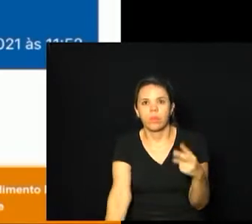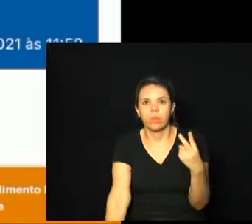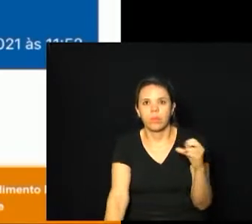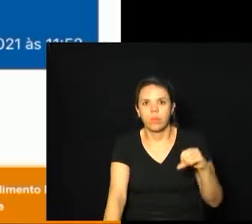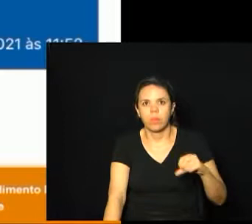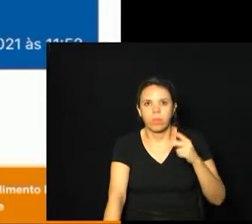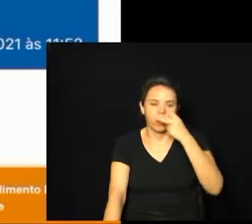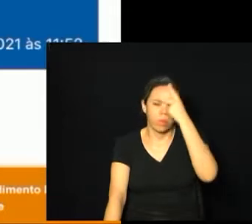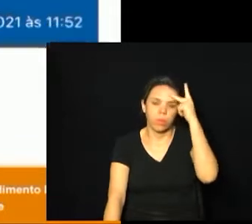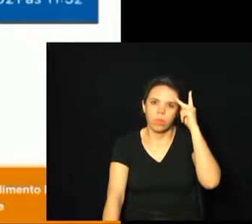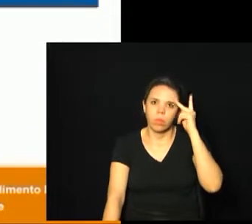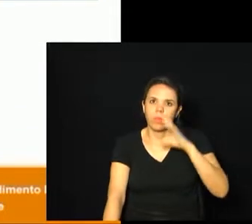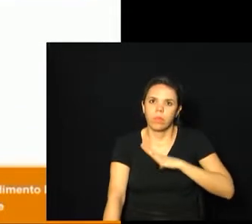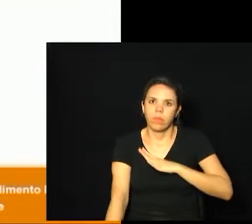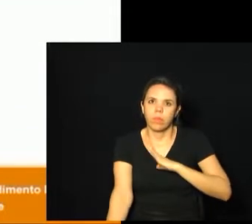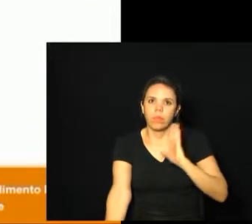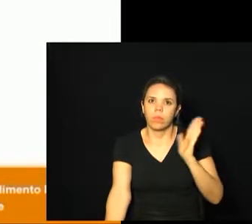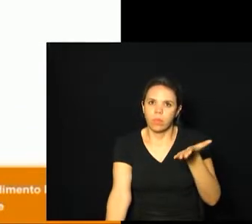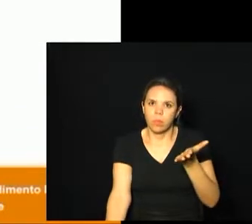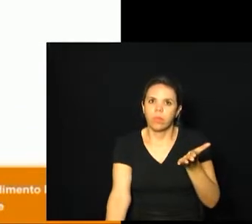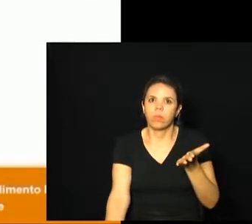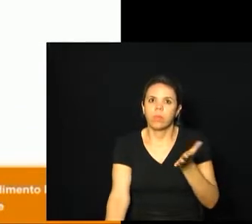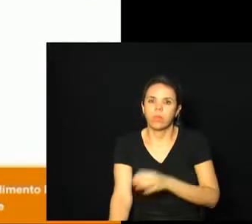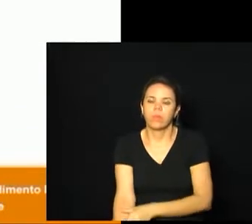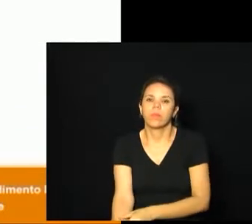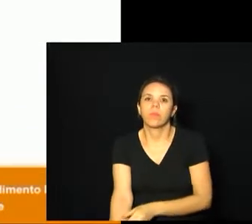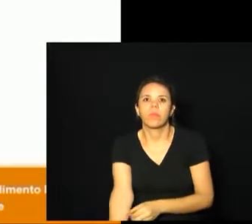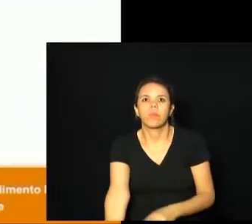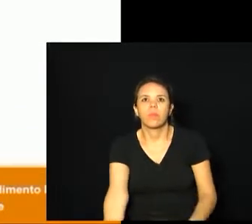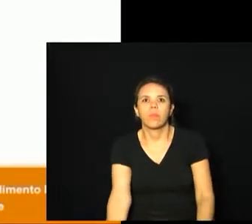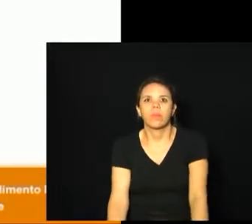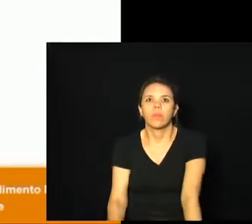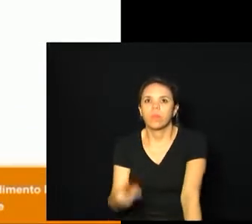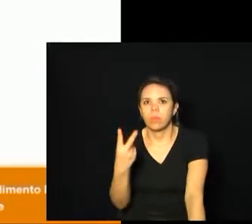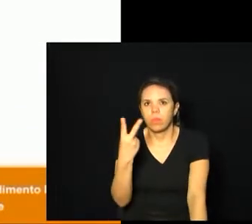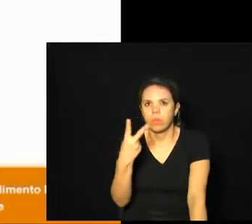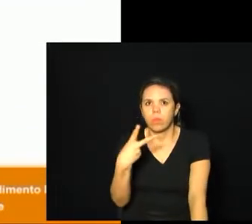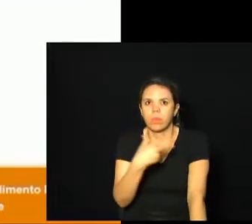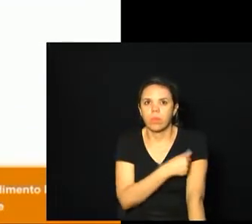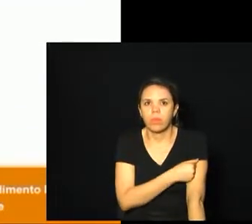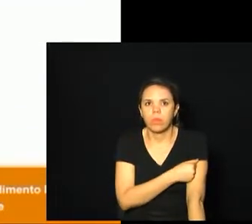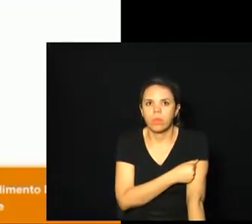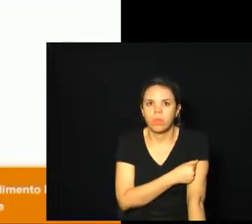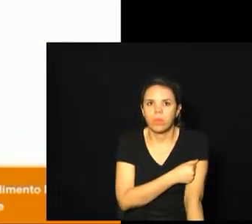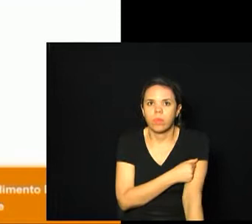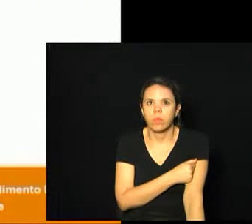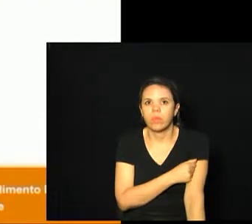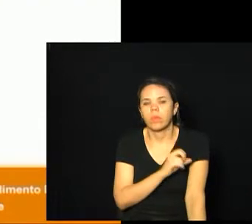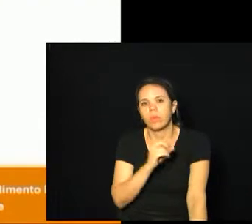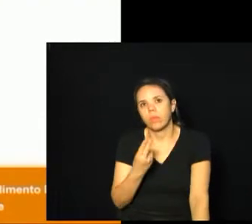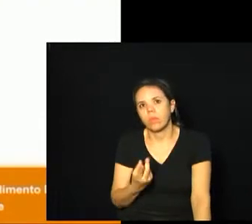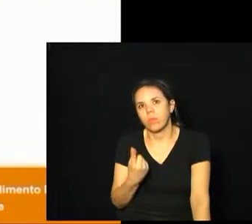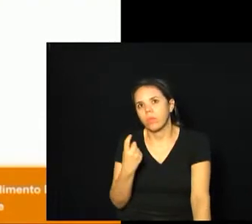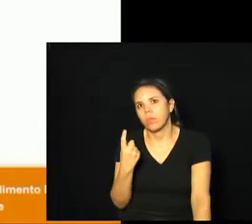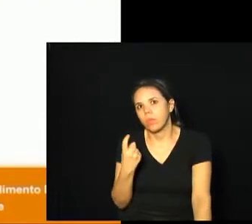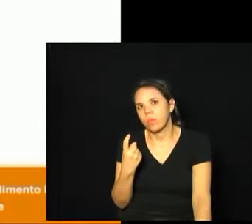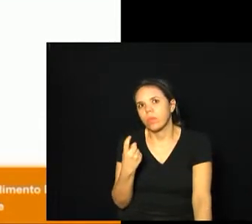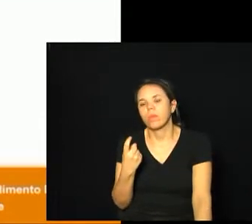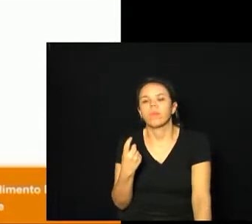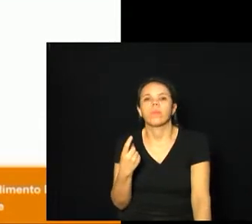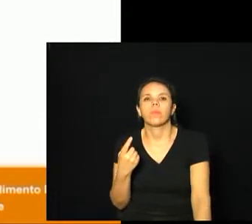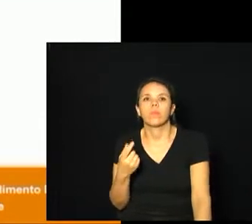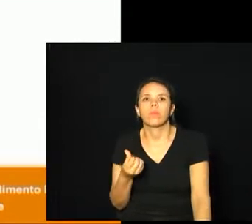803.429 pessoas da cidade já estão imunizadas com 2 doses da vacina ou a vacina de dose única